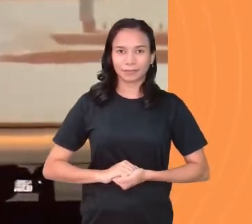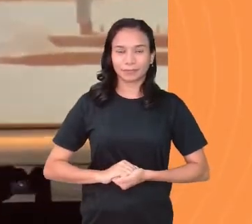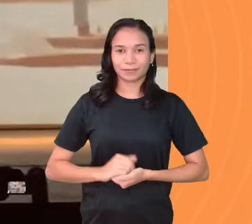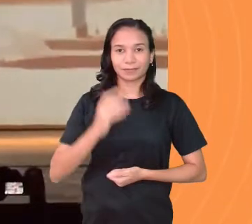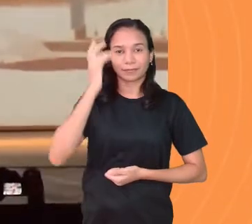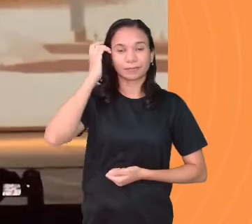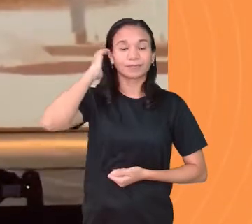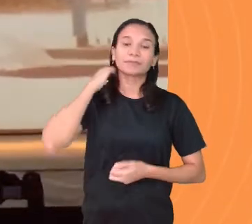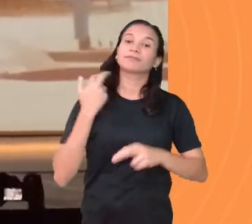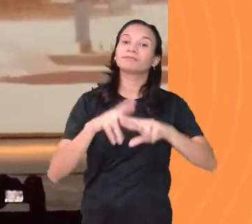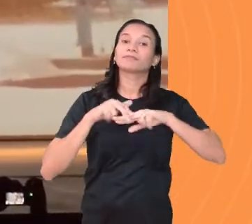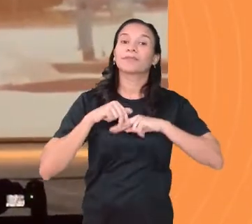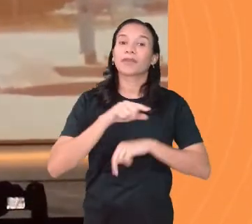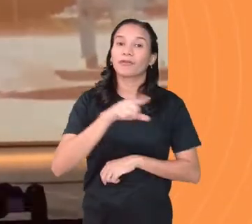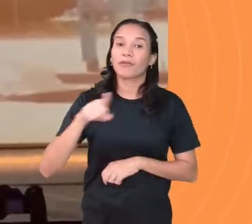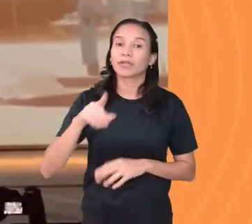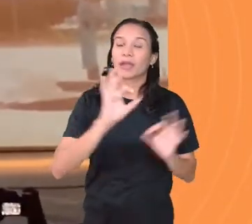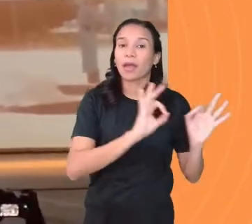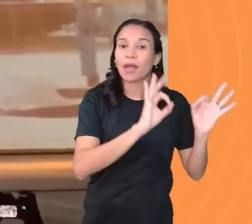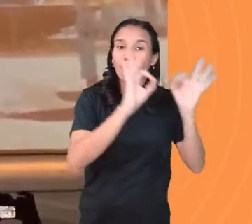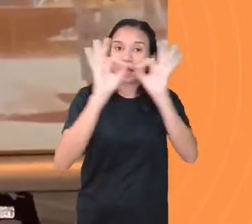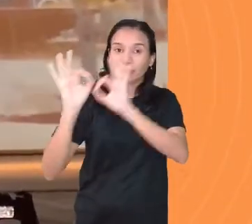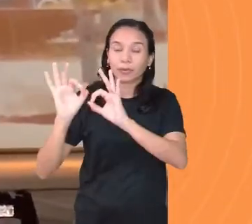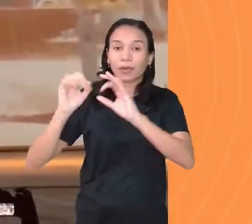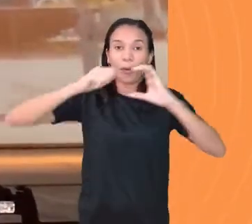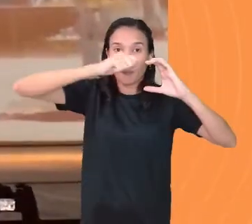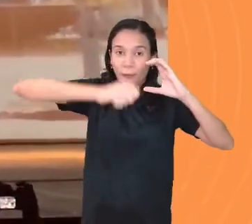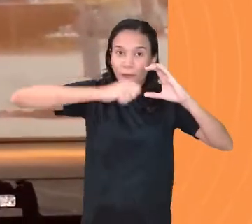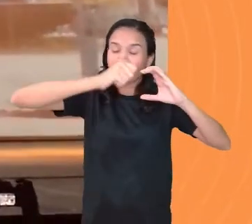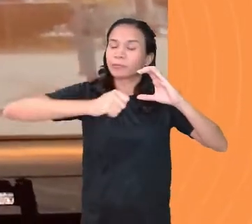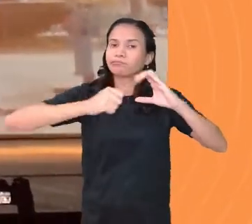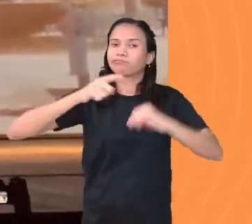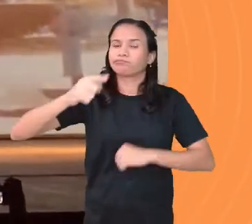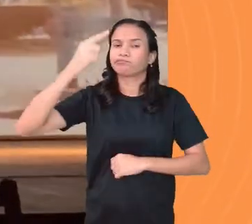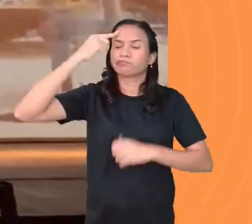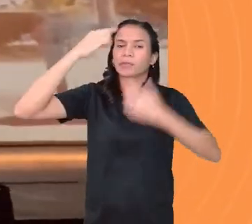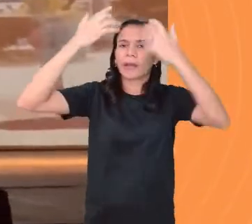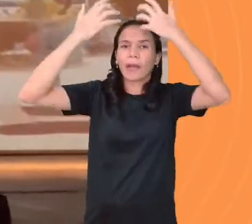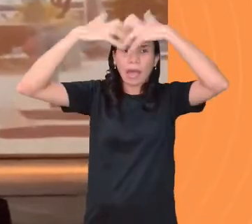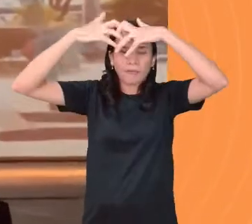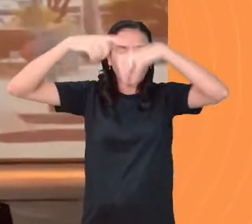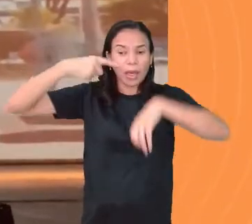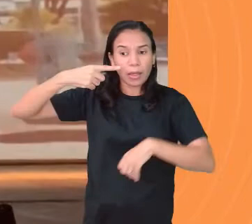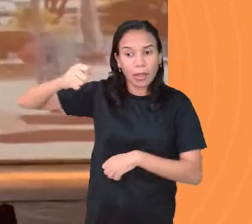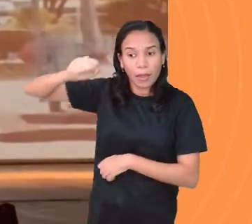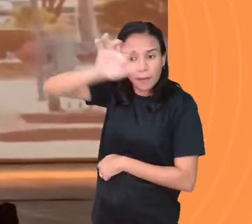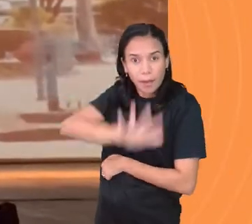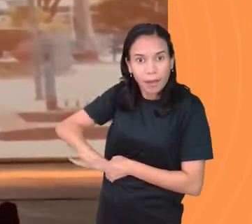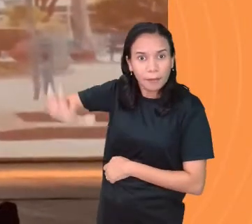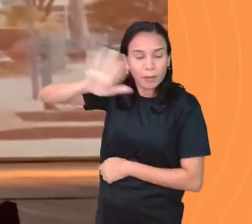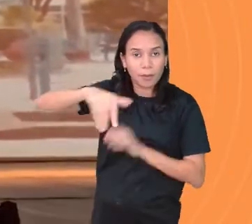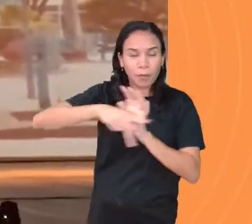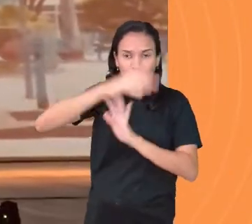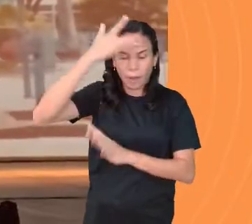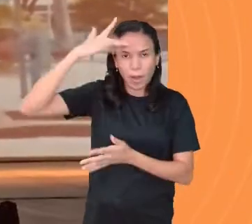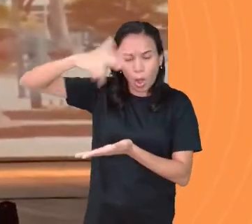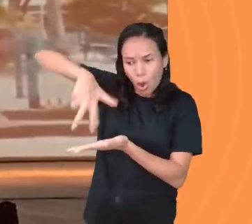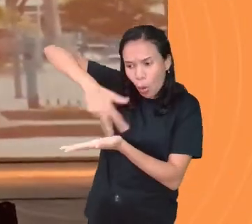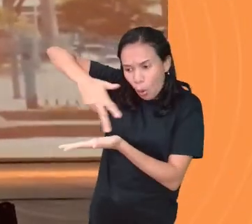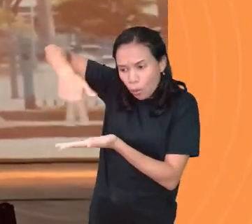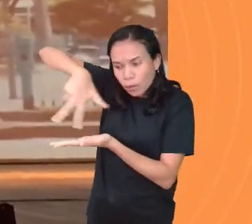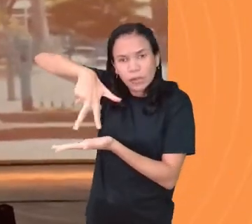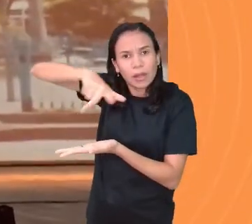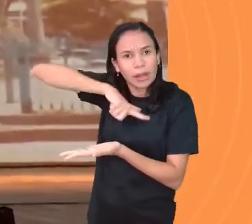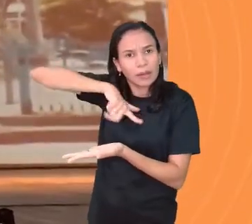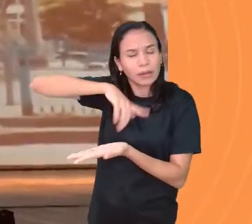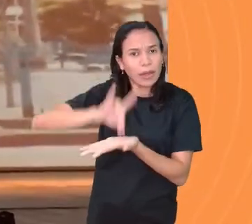E aí, enquanto vocês acompanham esse vídeo, eu quero que vocês pensem se esses passos do professor Heleno, se eles contam uma